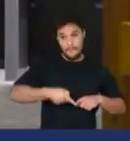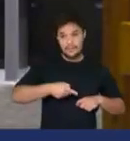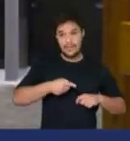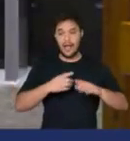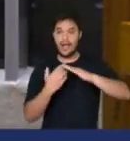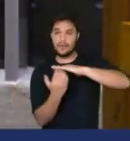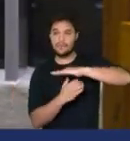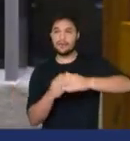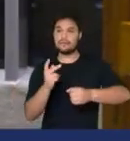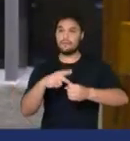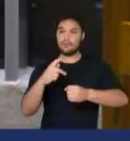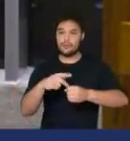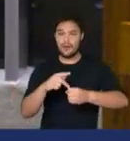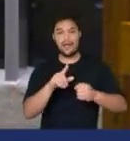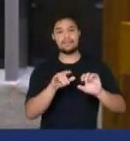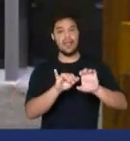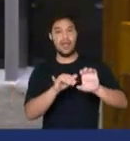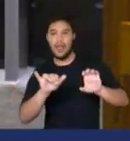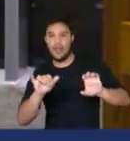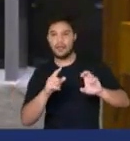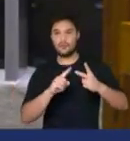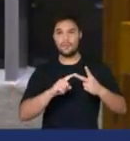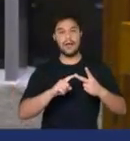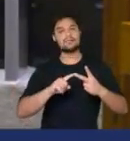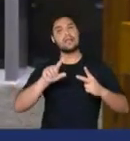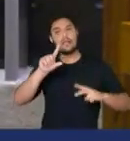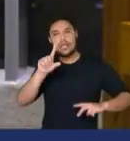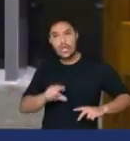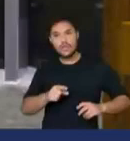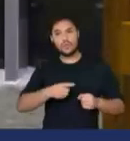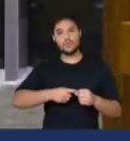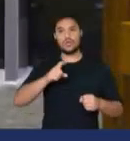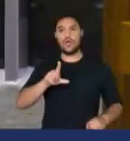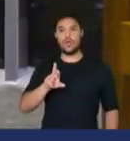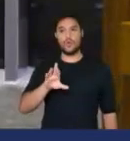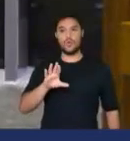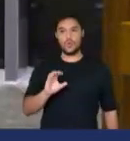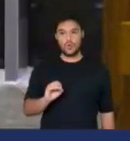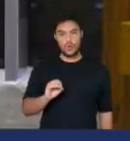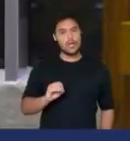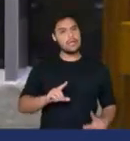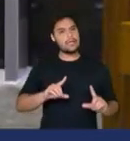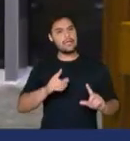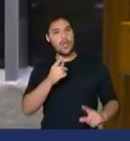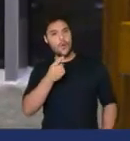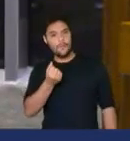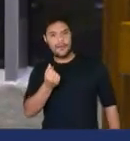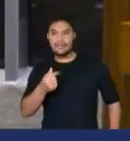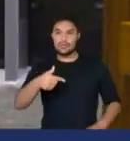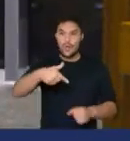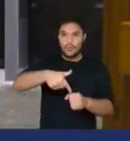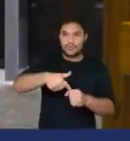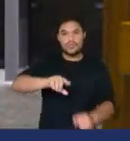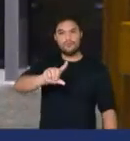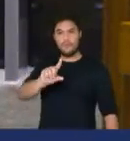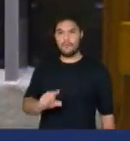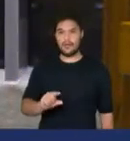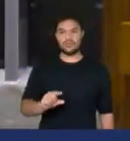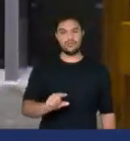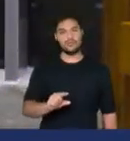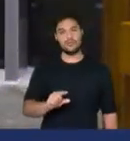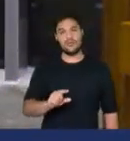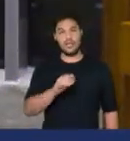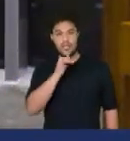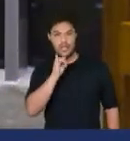determinar a Petrobras, a Eletrobras, que reduzam seus lucros e que baixem o preço dos combustíveis e da